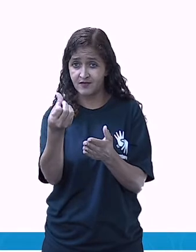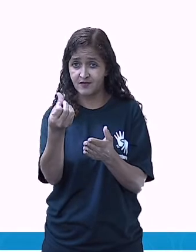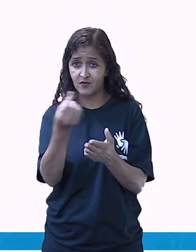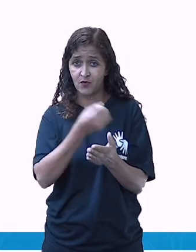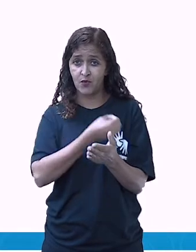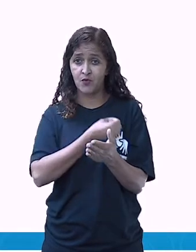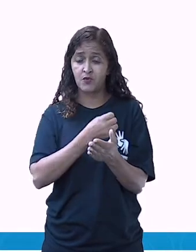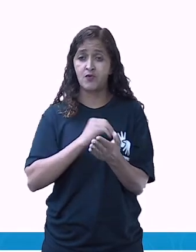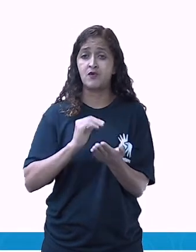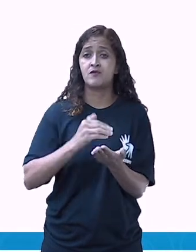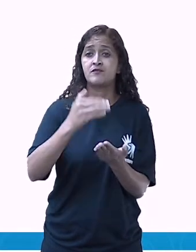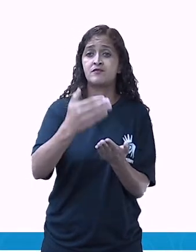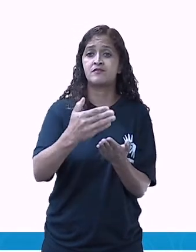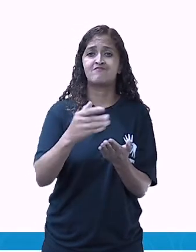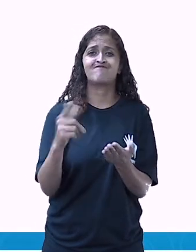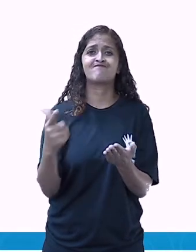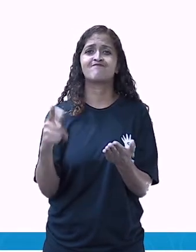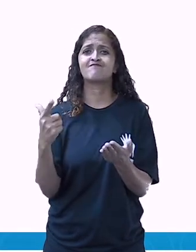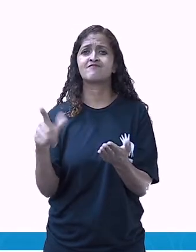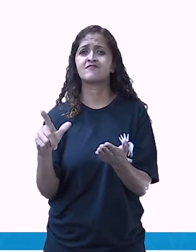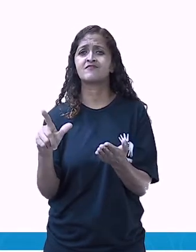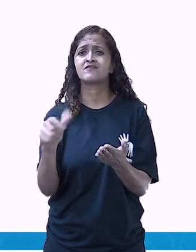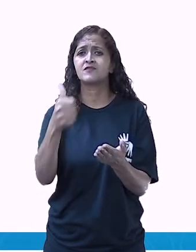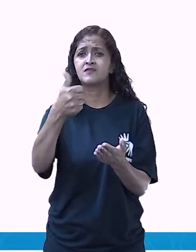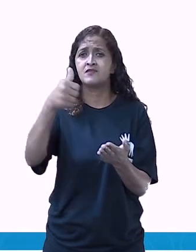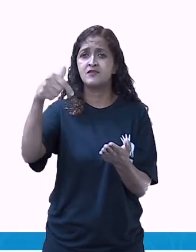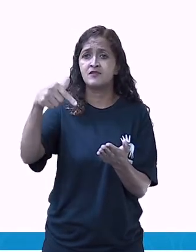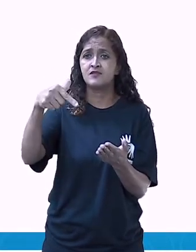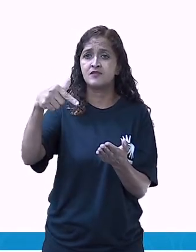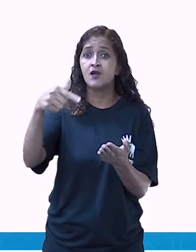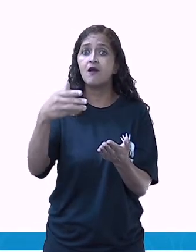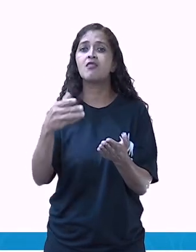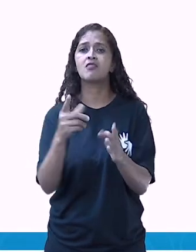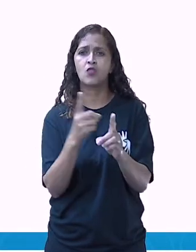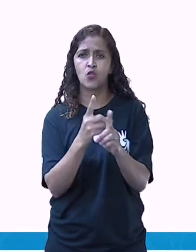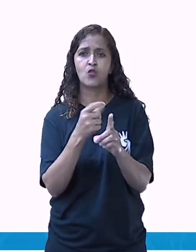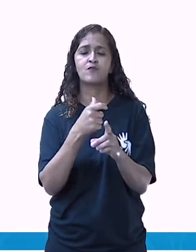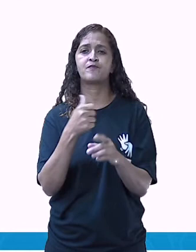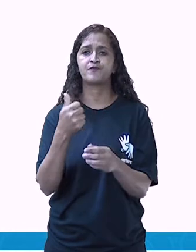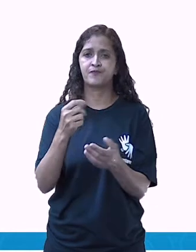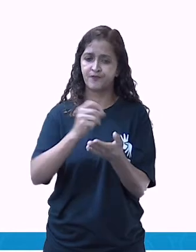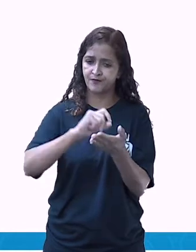próximo número? Não. Tem 17? Tem 17.